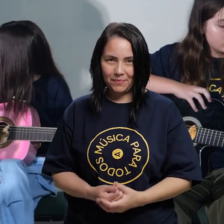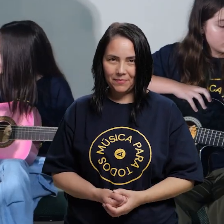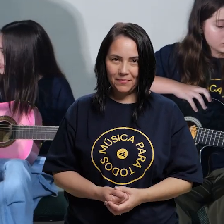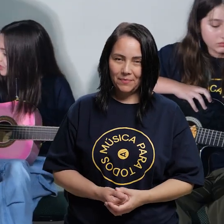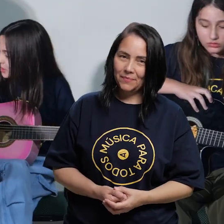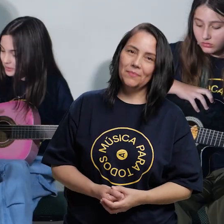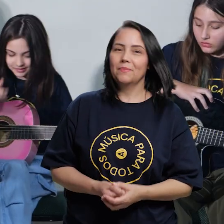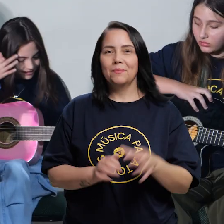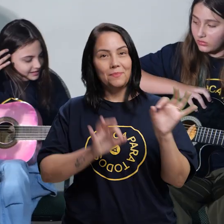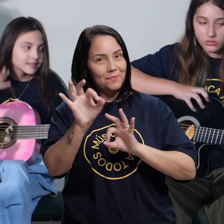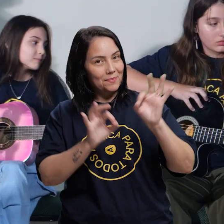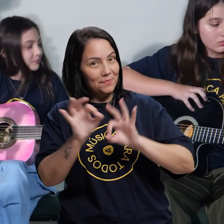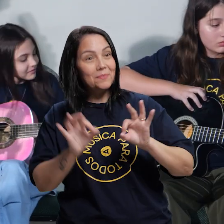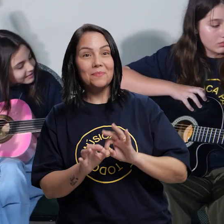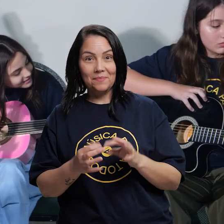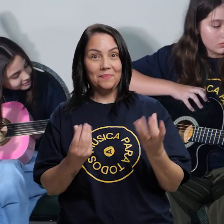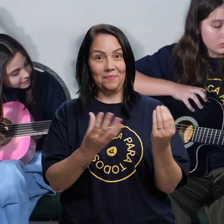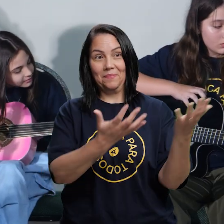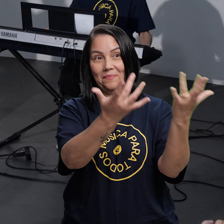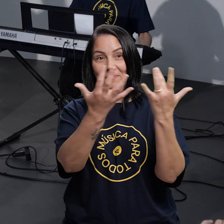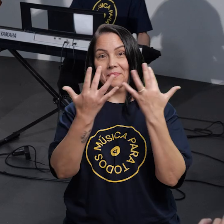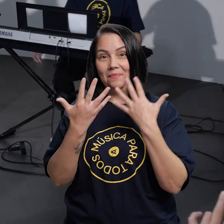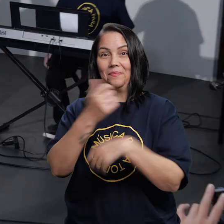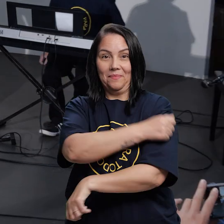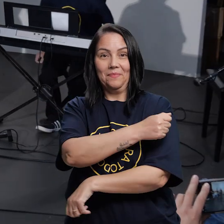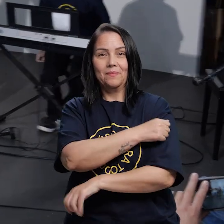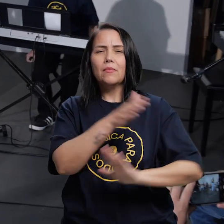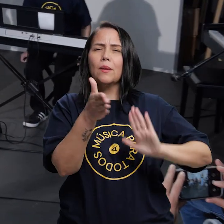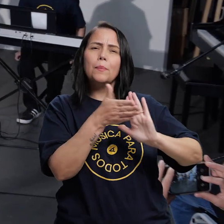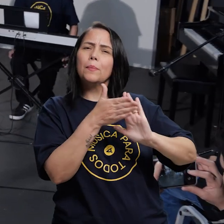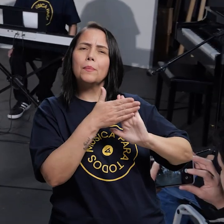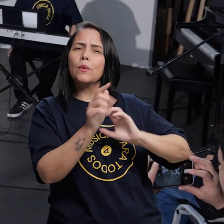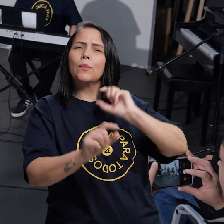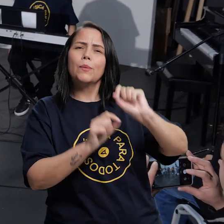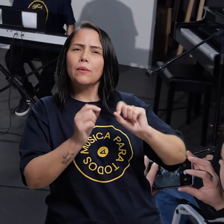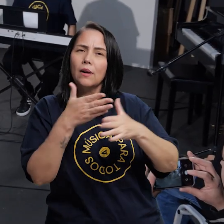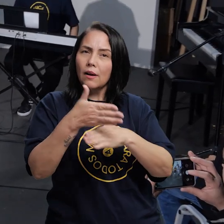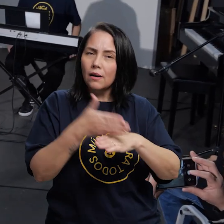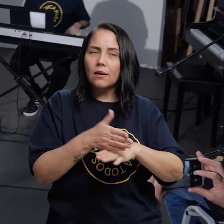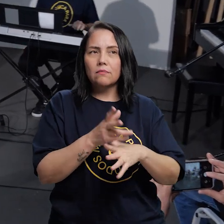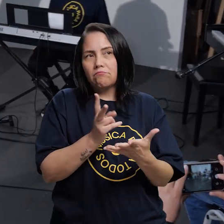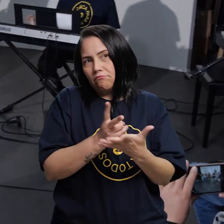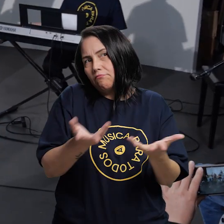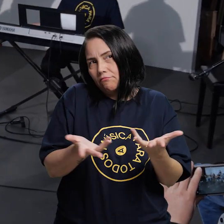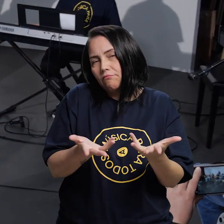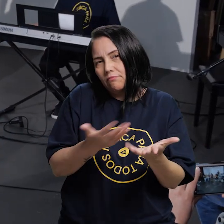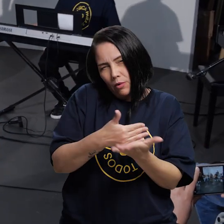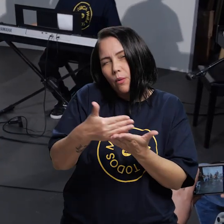A gente vai se ajeitando aqui. Né? São bastante alunos. E a proposta desses alunos já participarem mesmo,